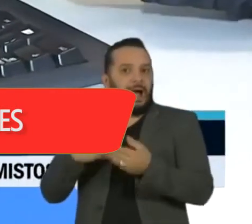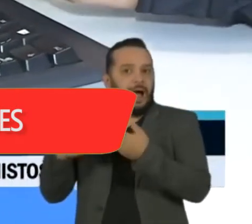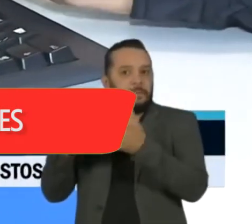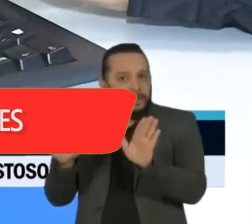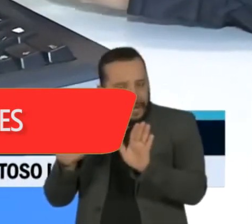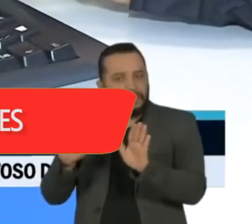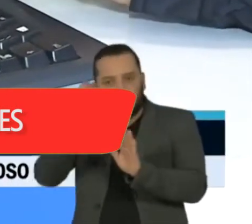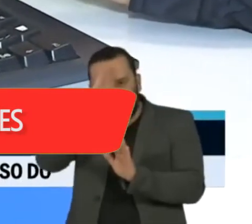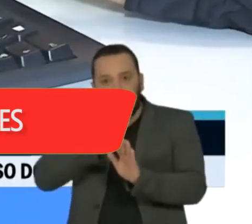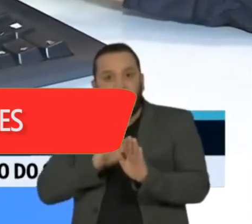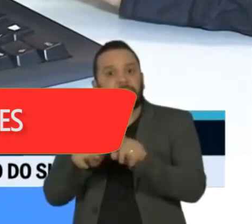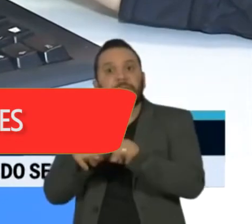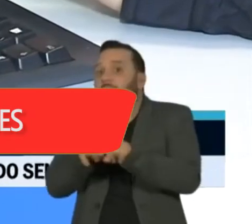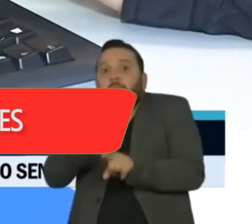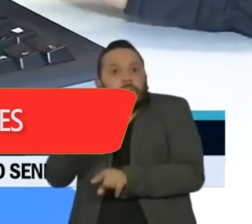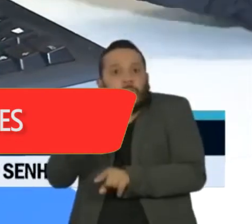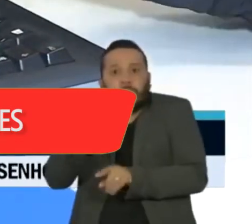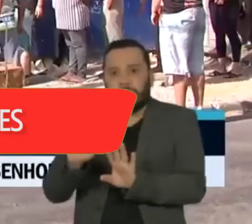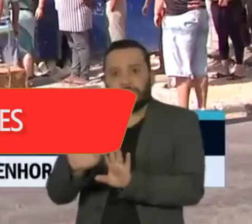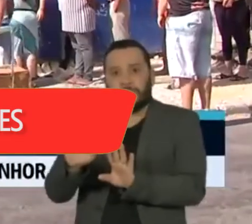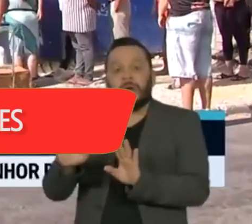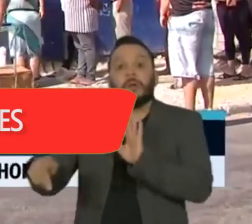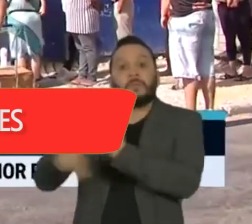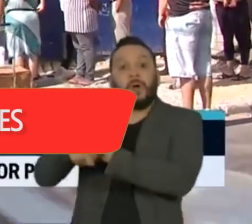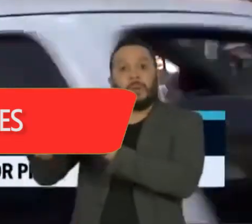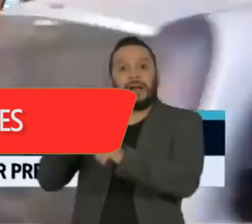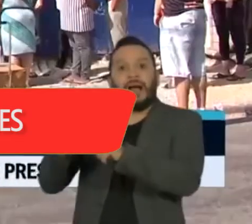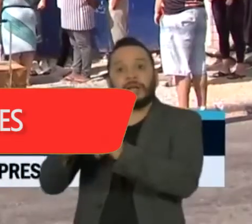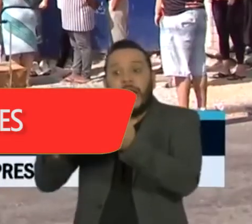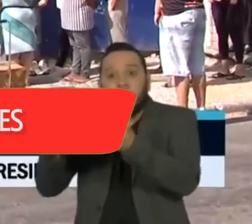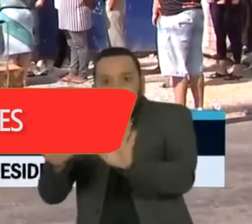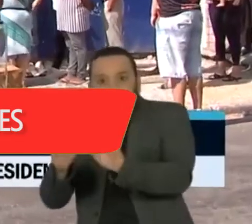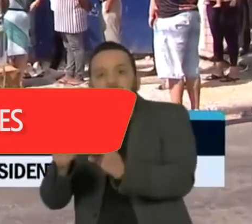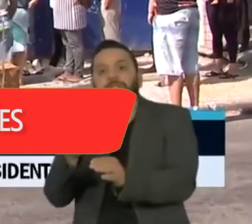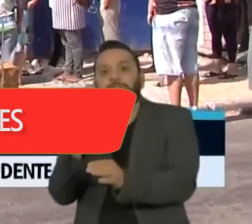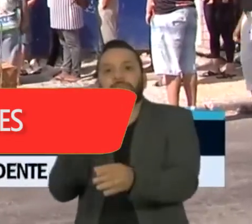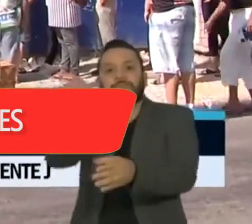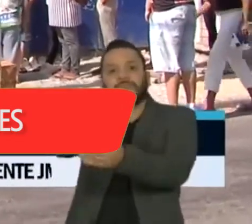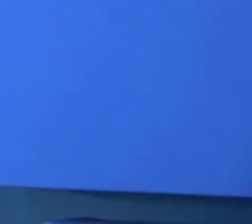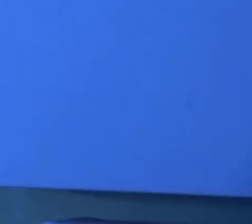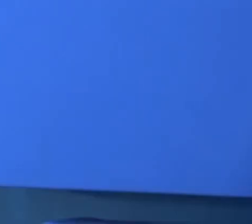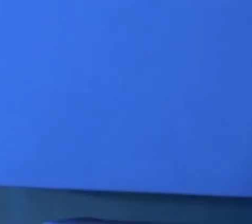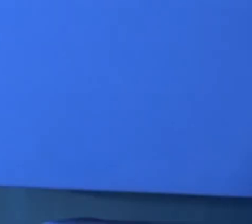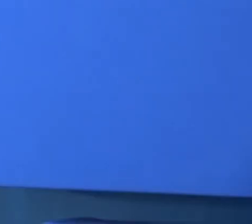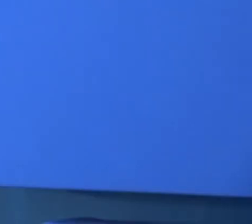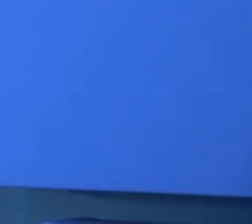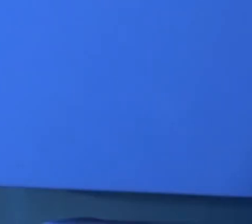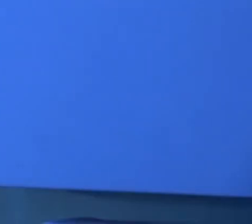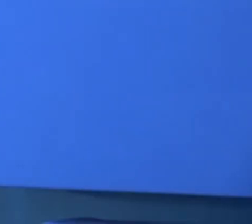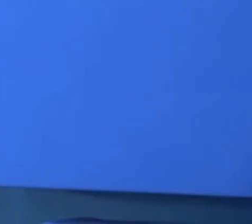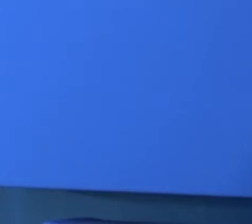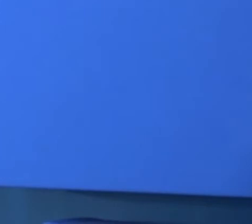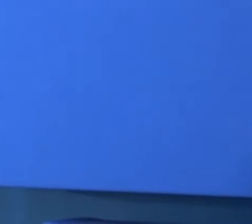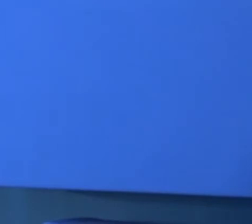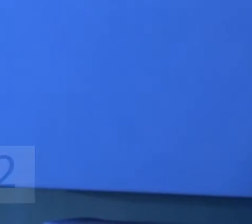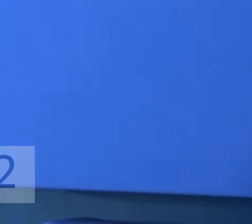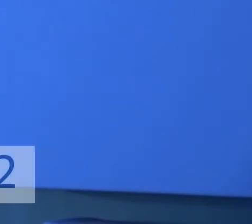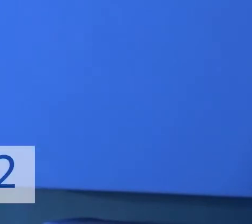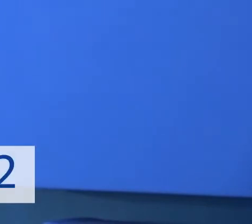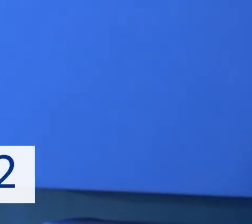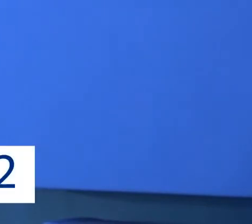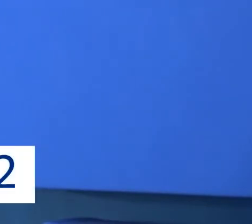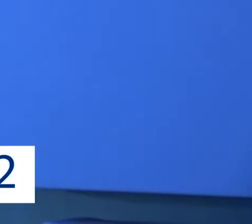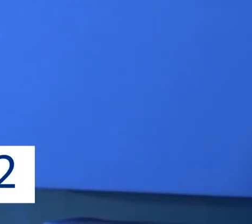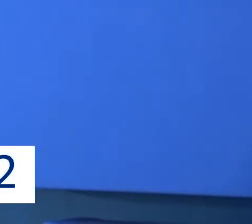no momento ajuda as pessoas a se manterem na pandemia do coronavírus com 600 reais o boletim teve universo